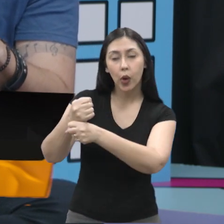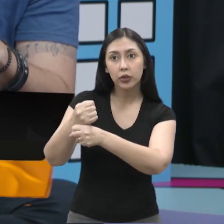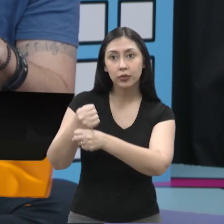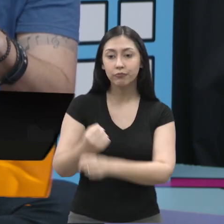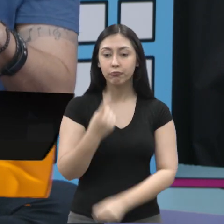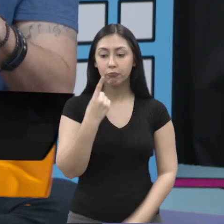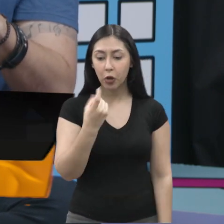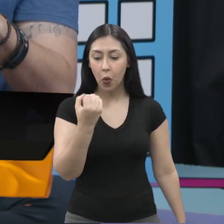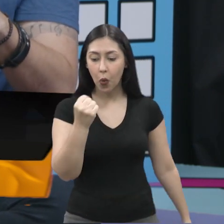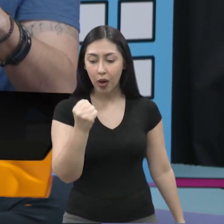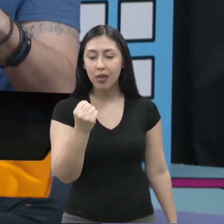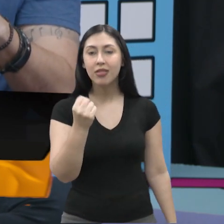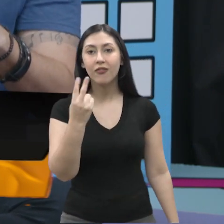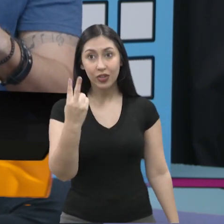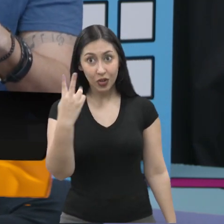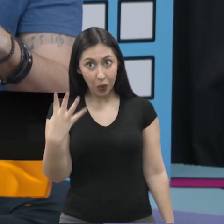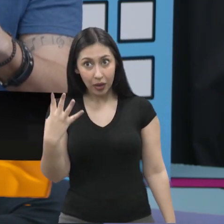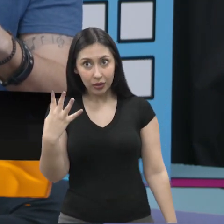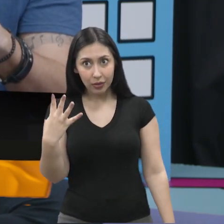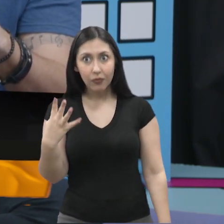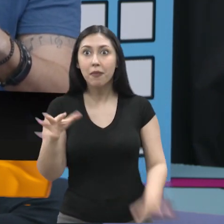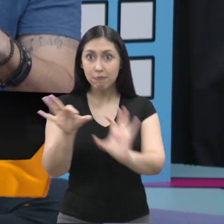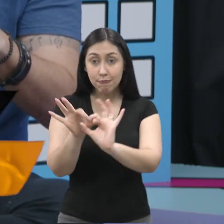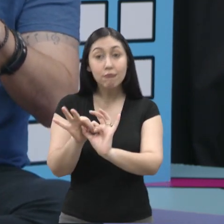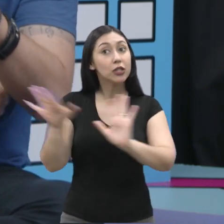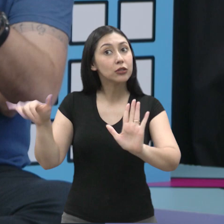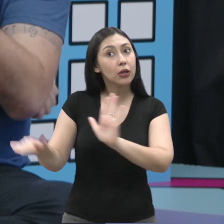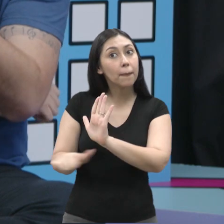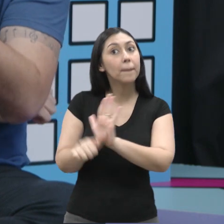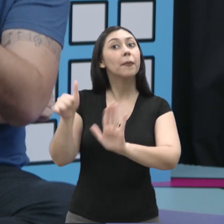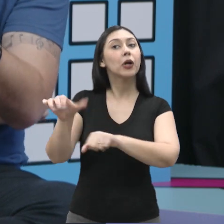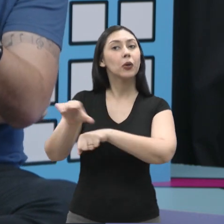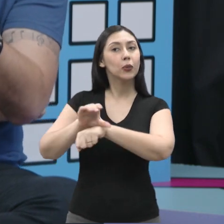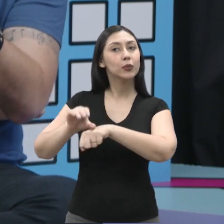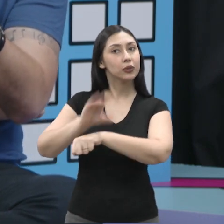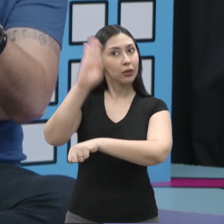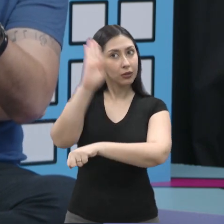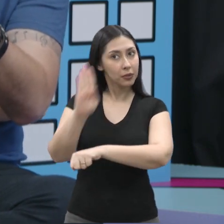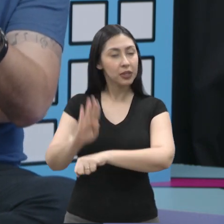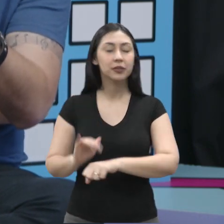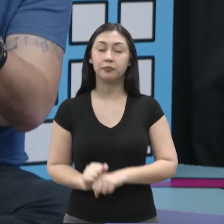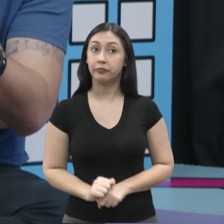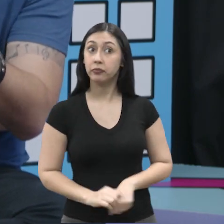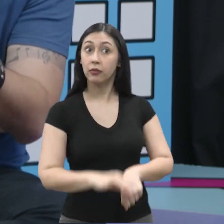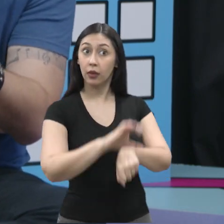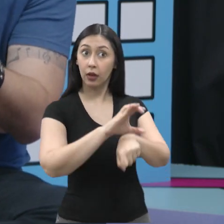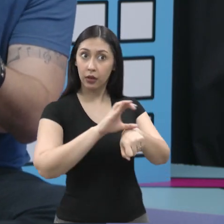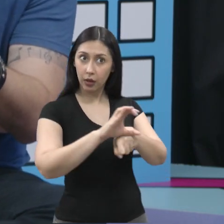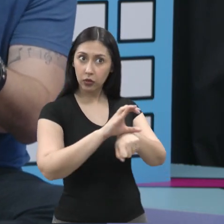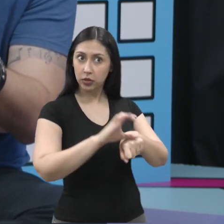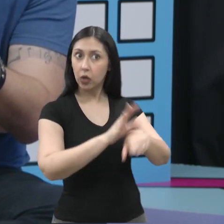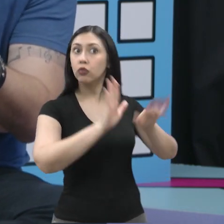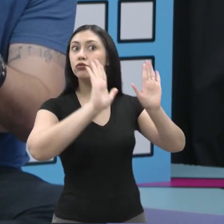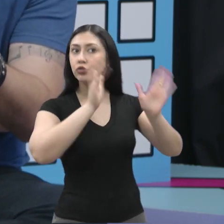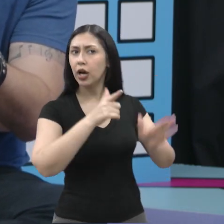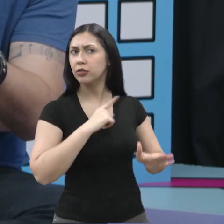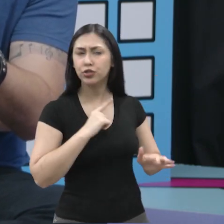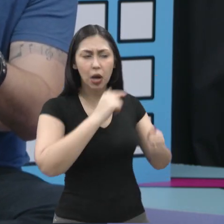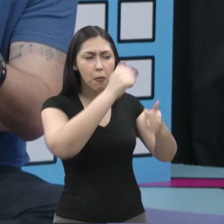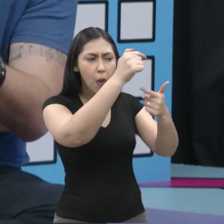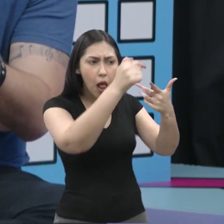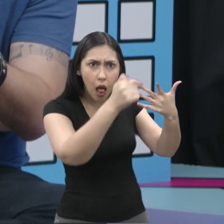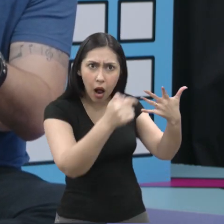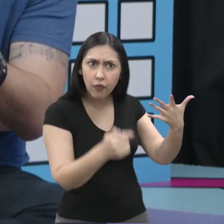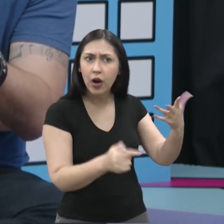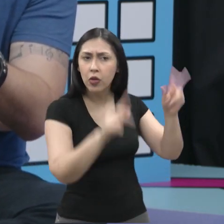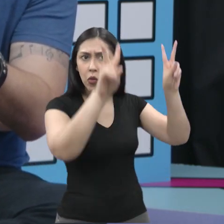1824, foi outorgada a primeira Constituição do Brasil. Essa Constituição já contava com vários conceitos discutidos pela